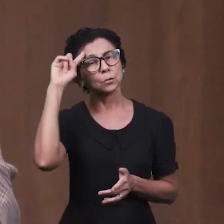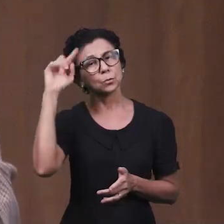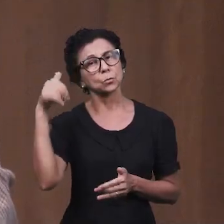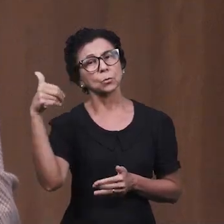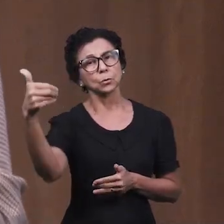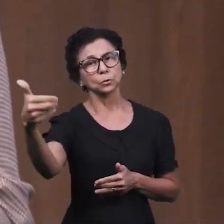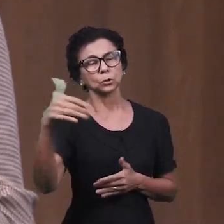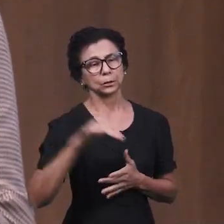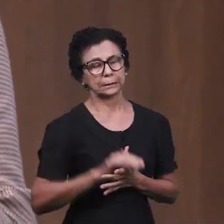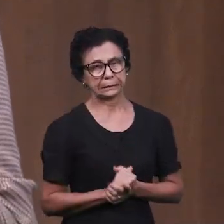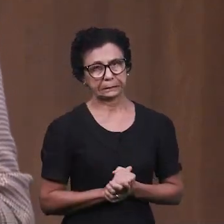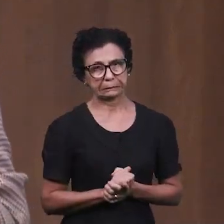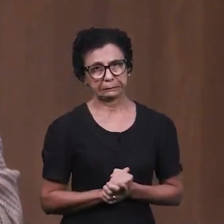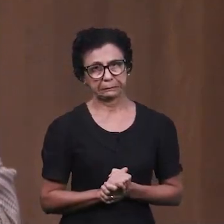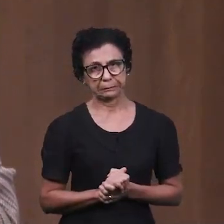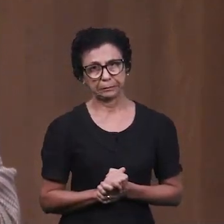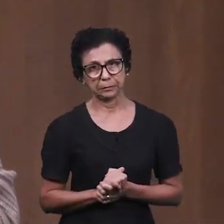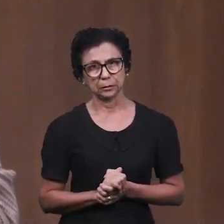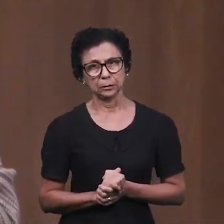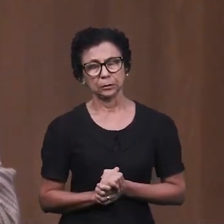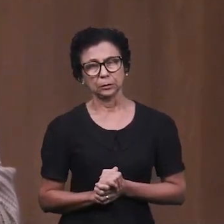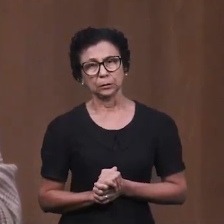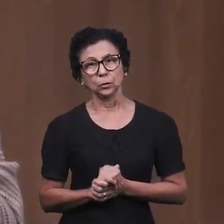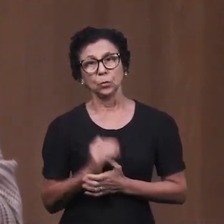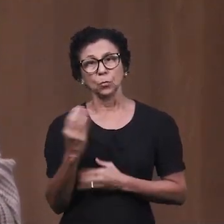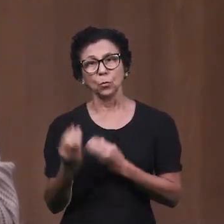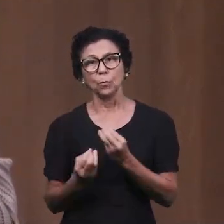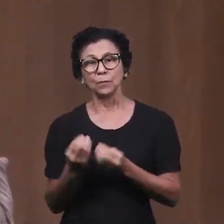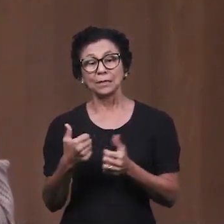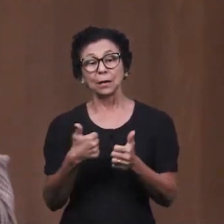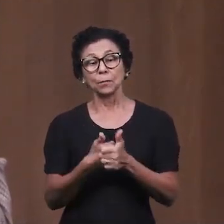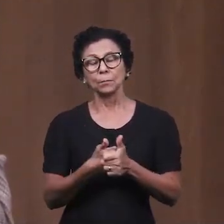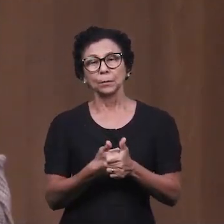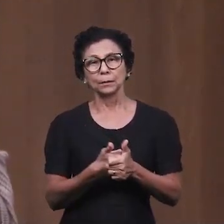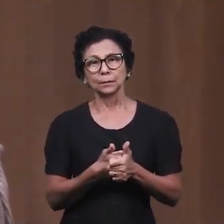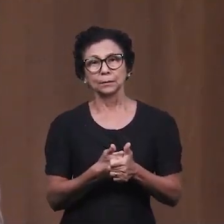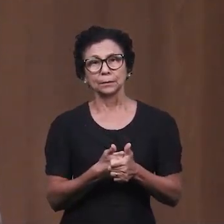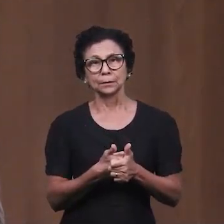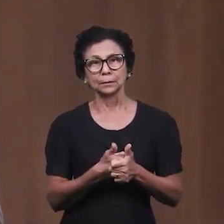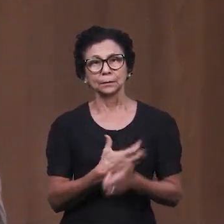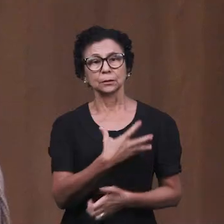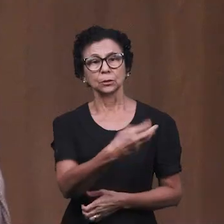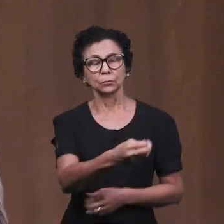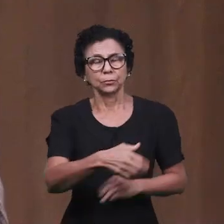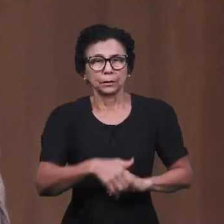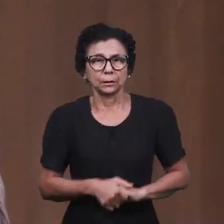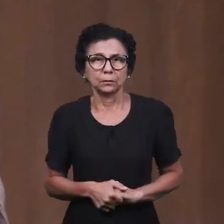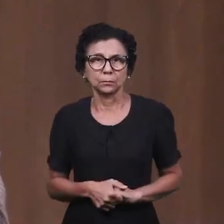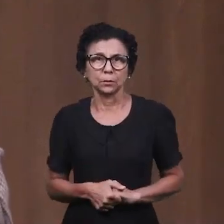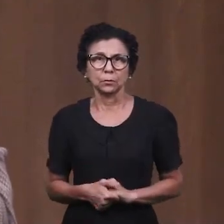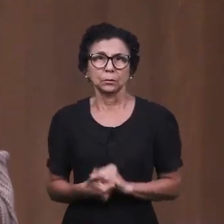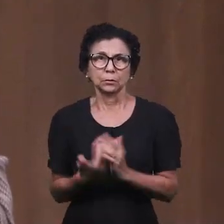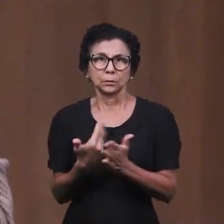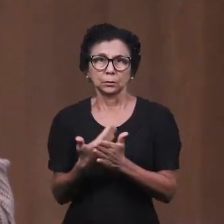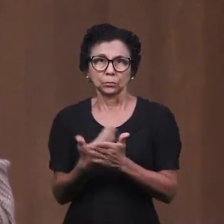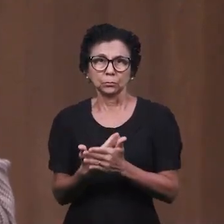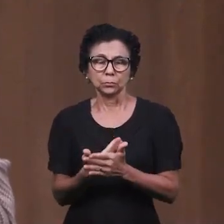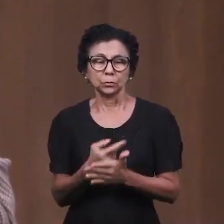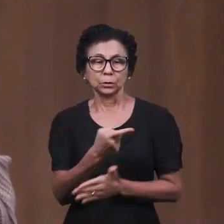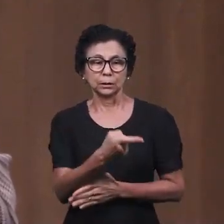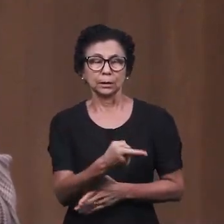a sua companhia para a sua criança? A partir dali, estude, busque,